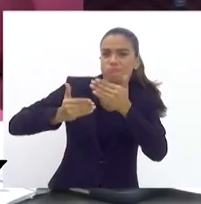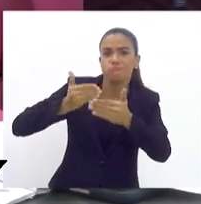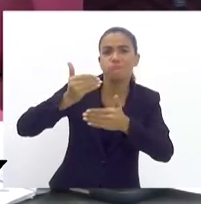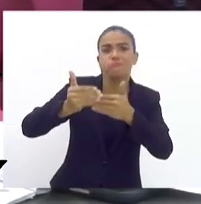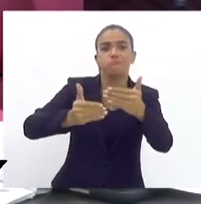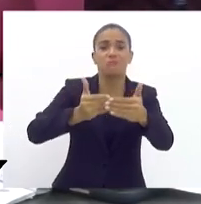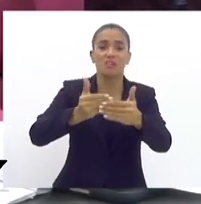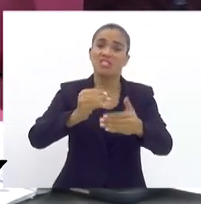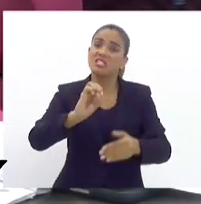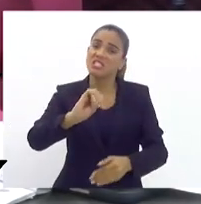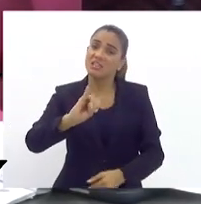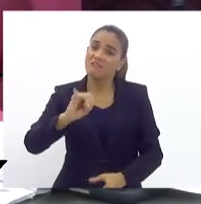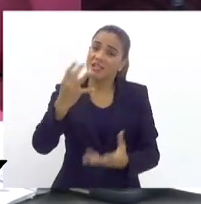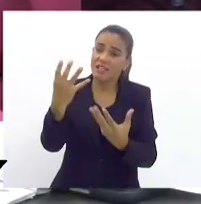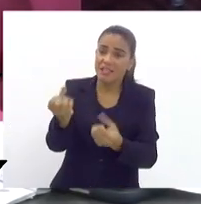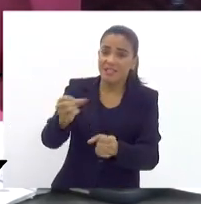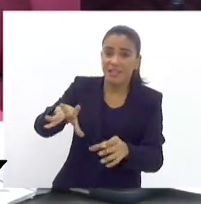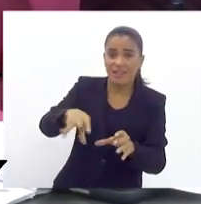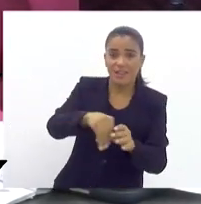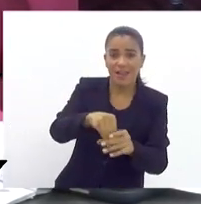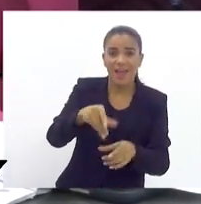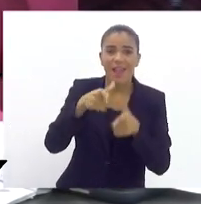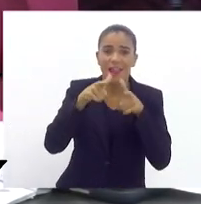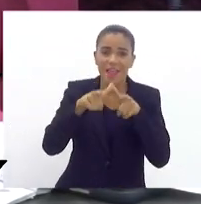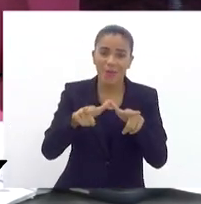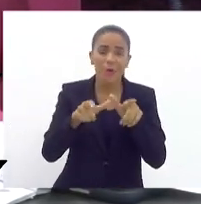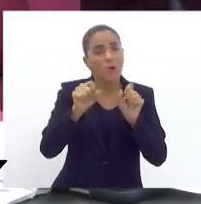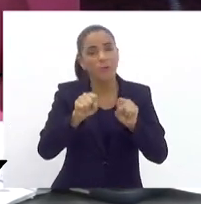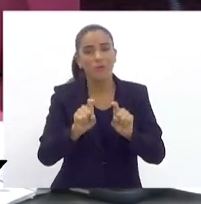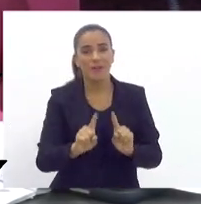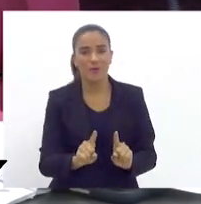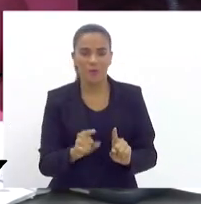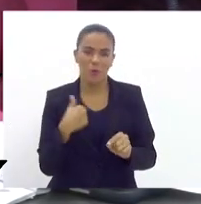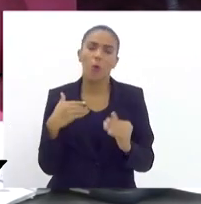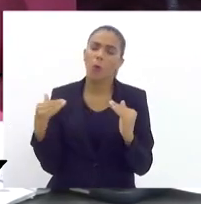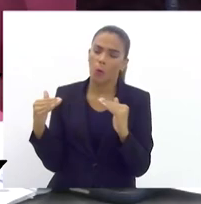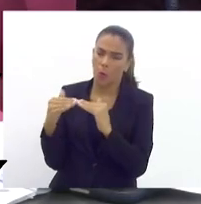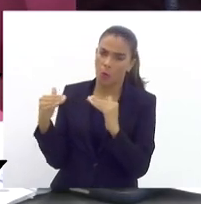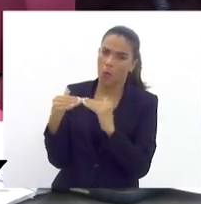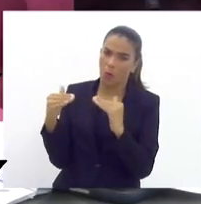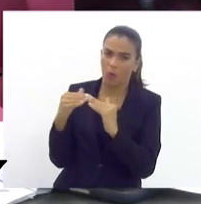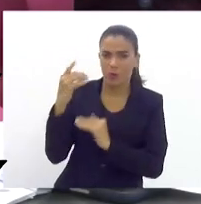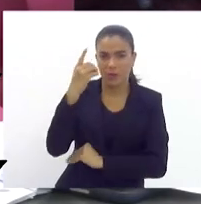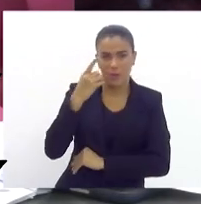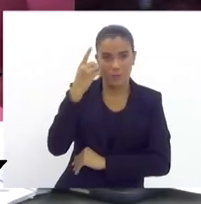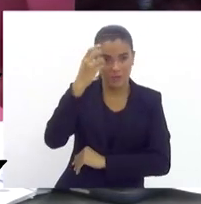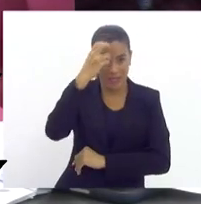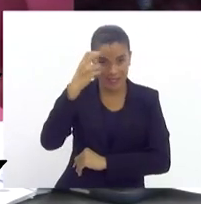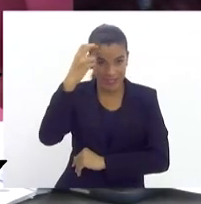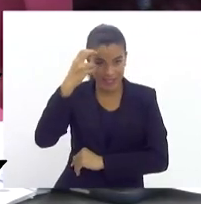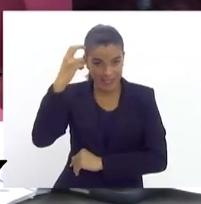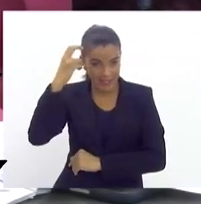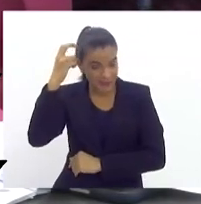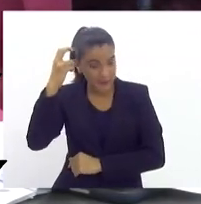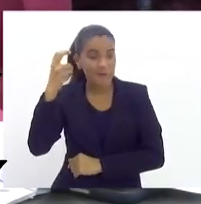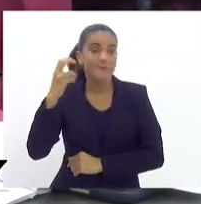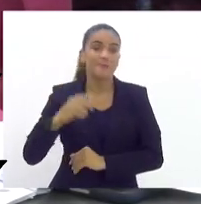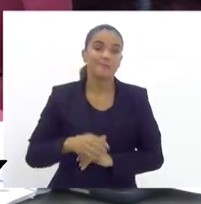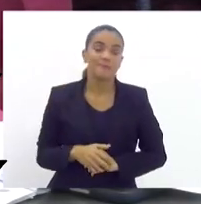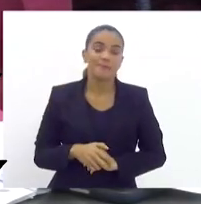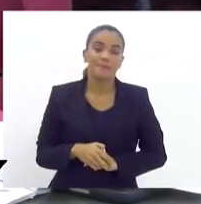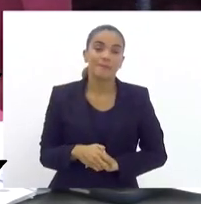será introduzido ou não na linguagem. E aí eu concordo plenamente com a deputada Verônica.